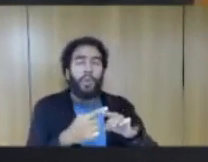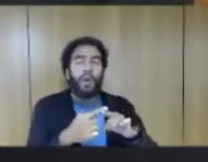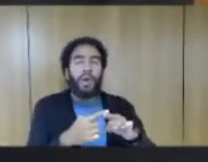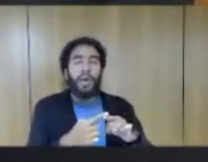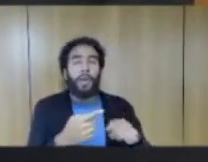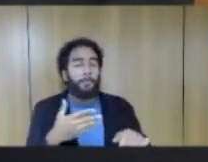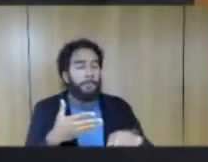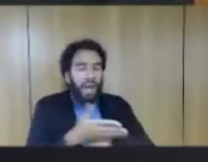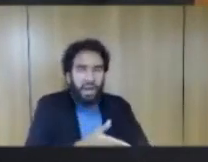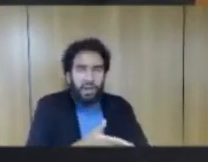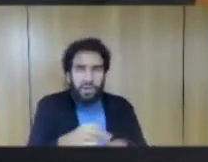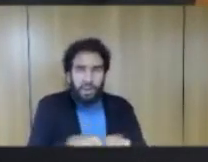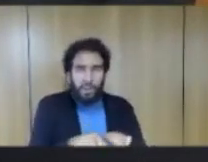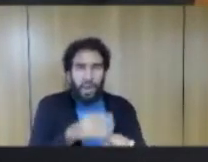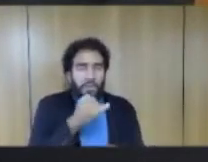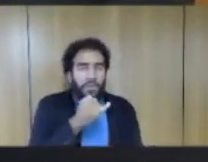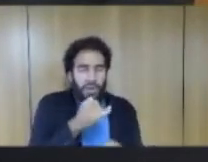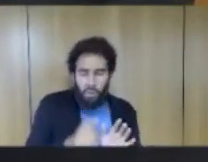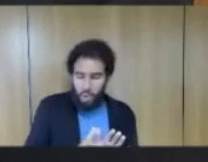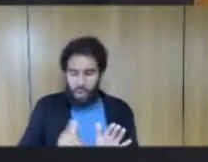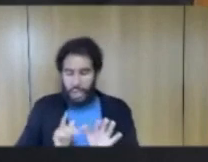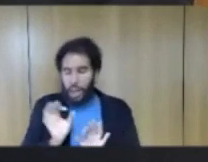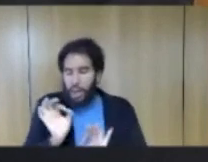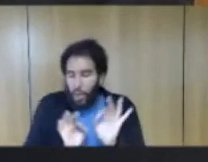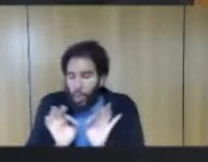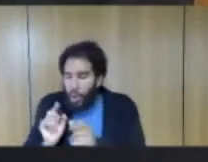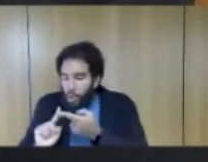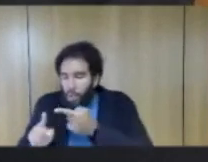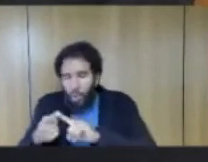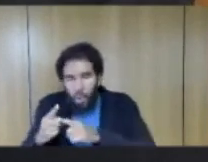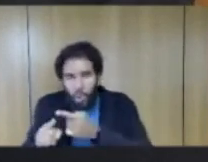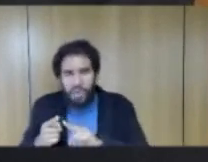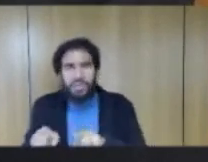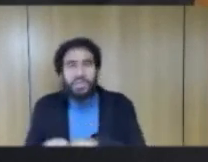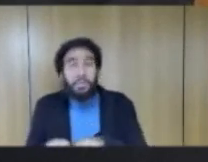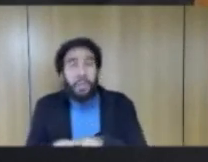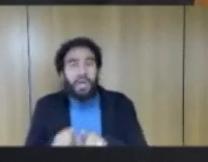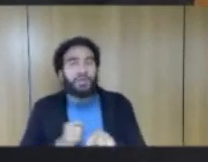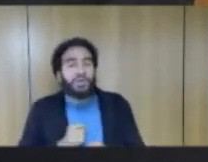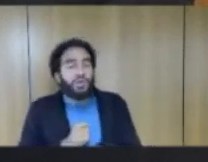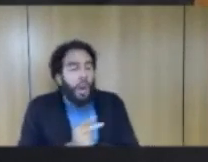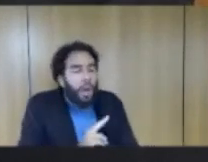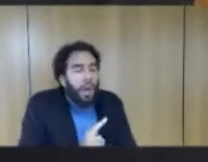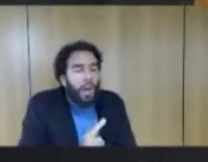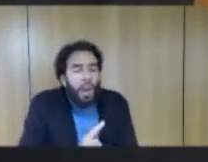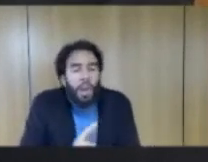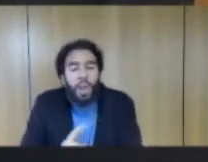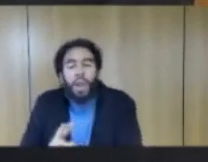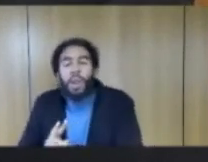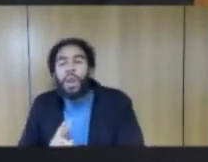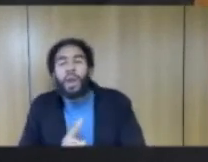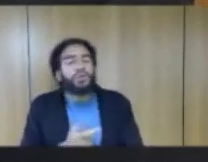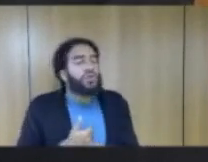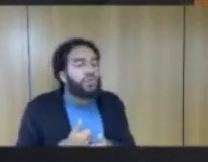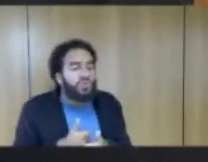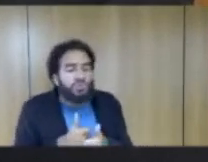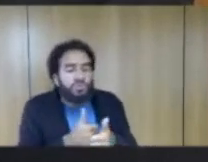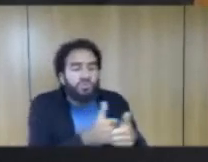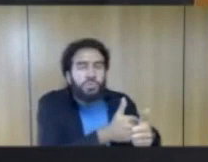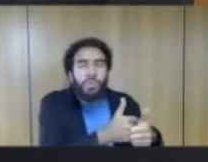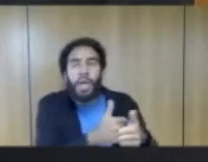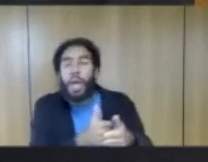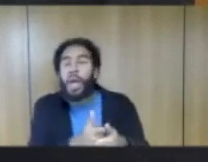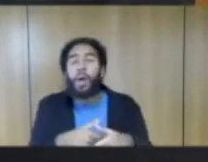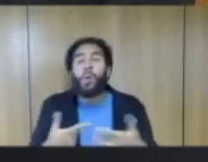preparação inclusive na ocorrência de campana de vigilância de acompanhamento da